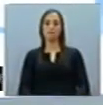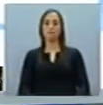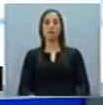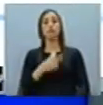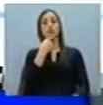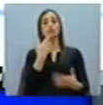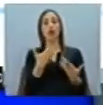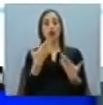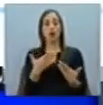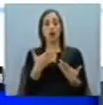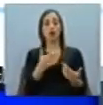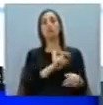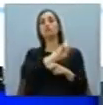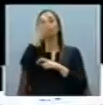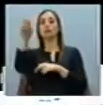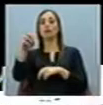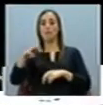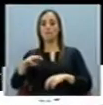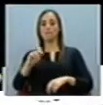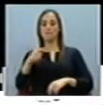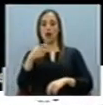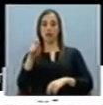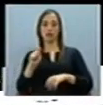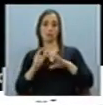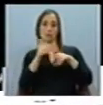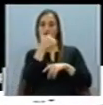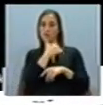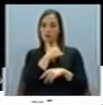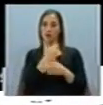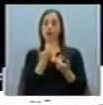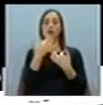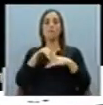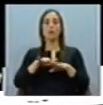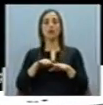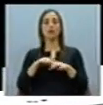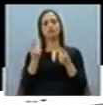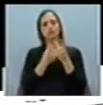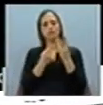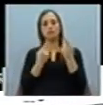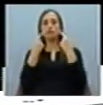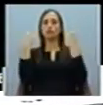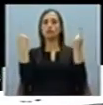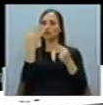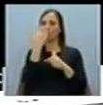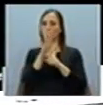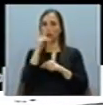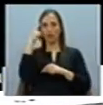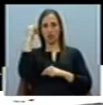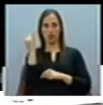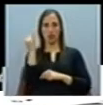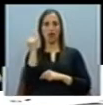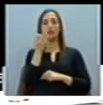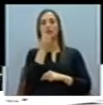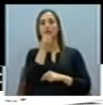bem, damos um salto até a Marte, por várias razões, mas sobretudo para apresentar uma outra ideia que permite